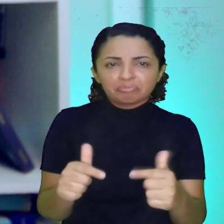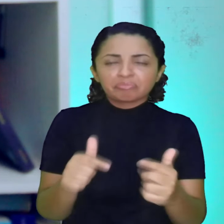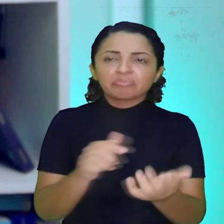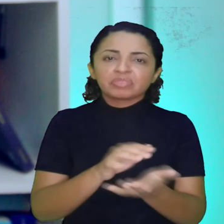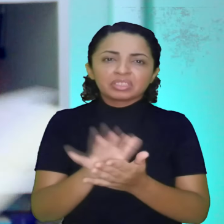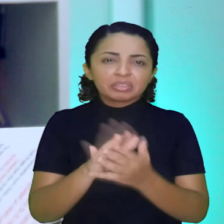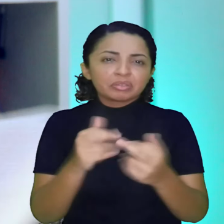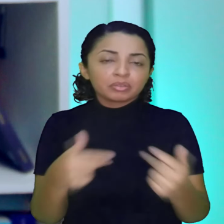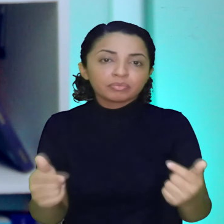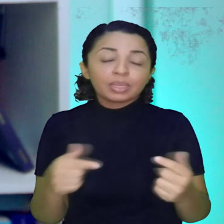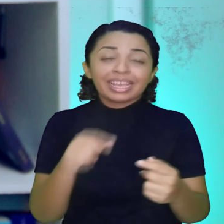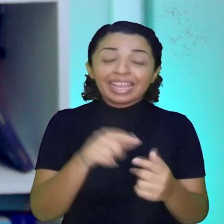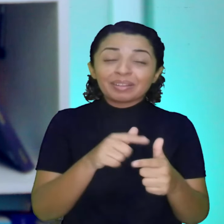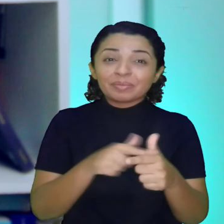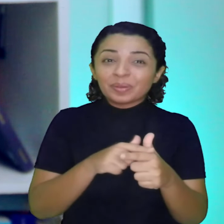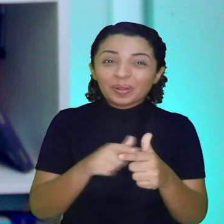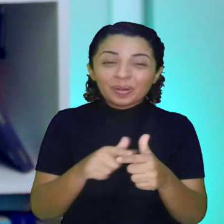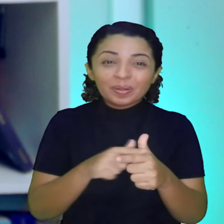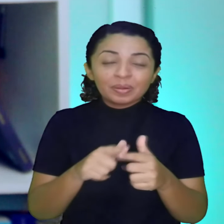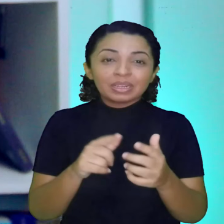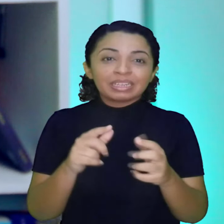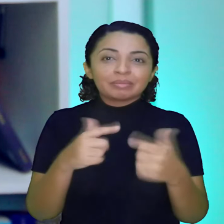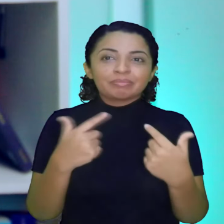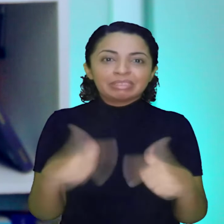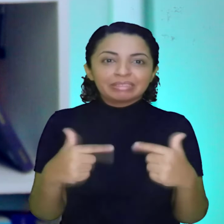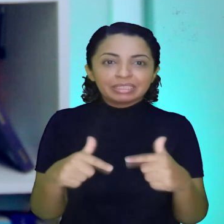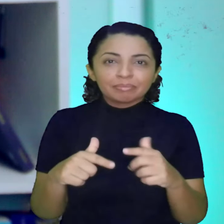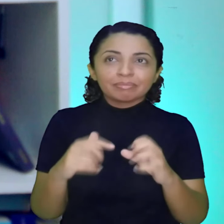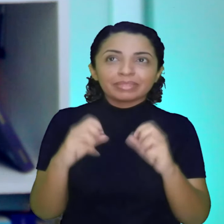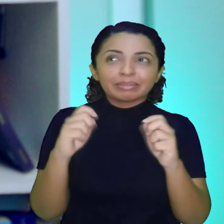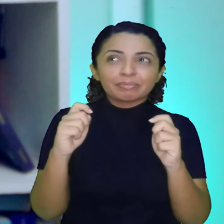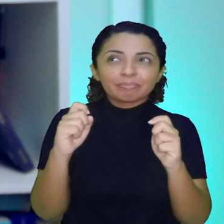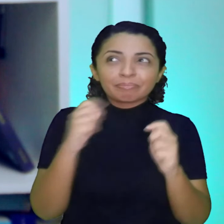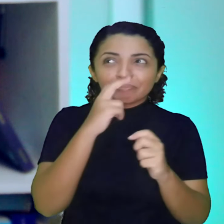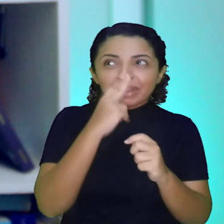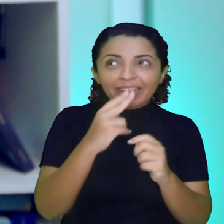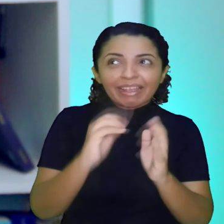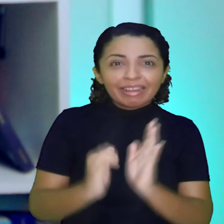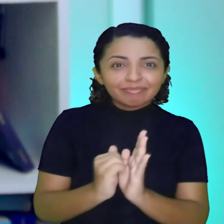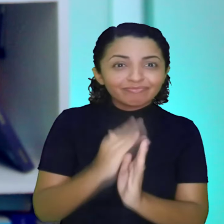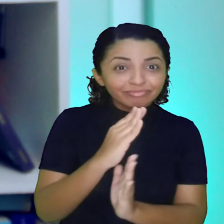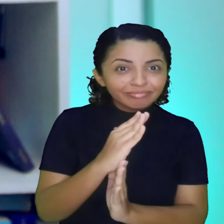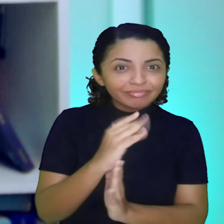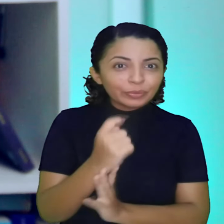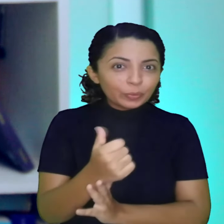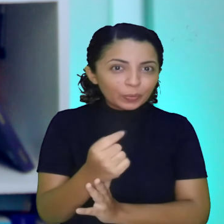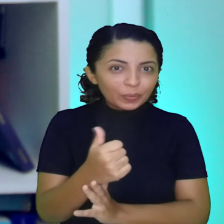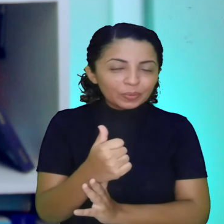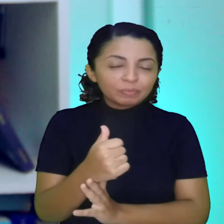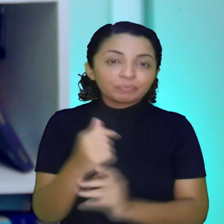em eterna crise no seu emprego, sempre com a ameaça de ser demitida, ela